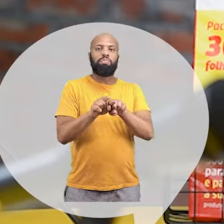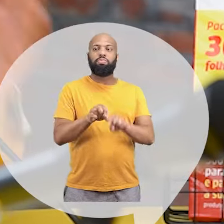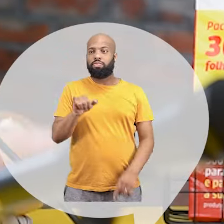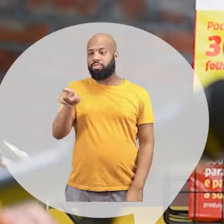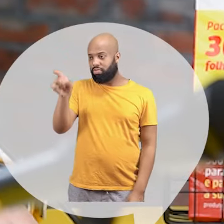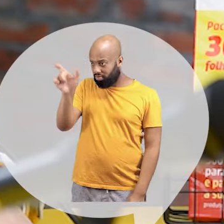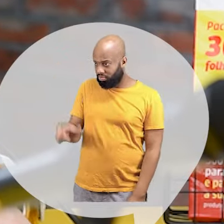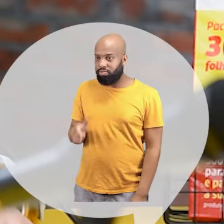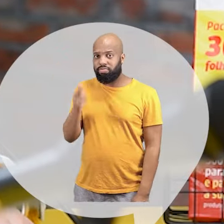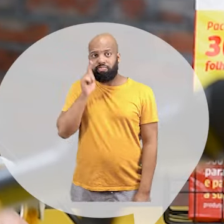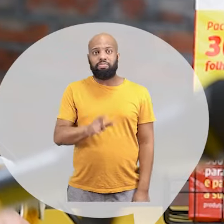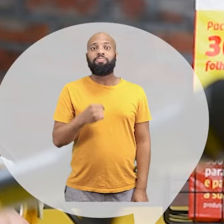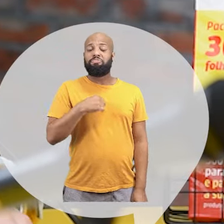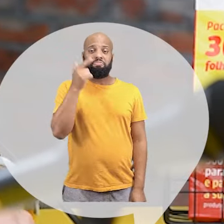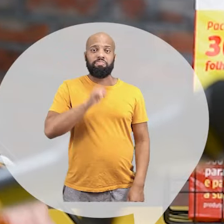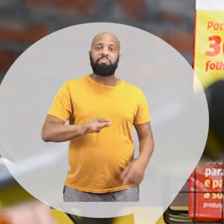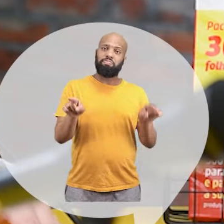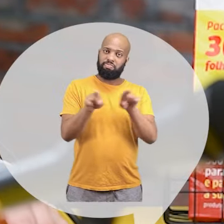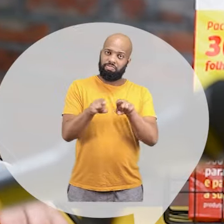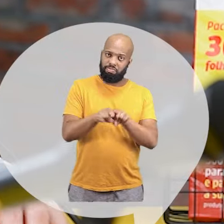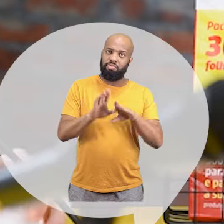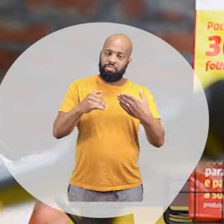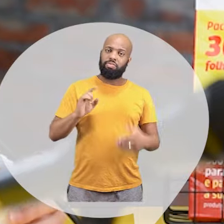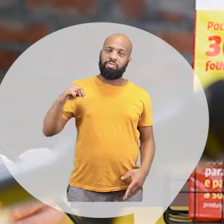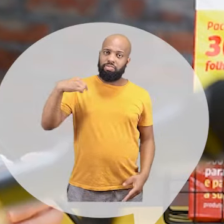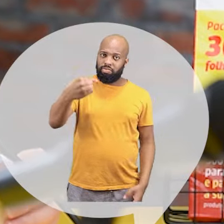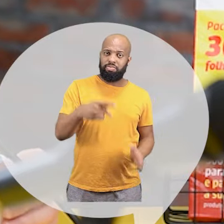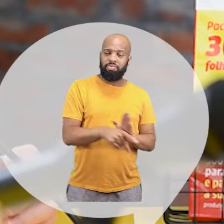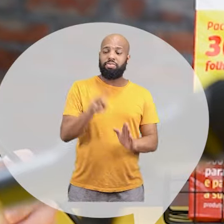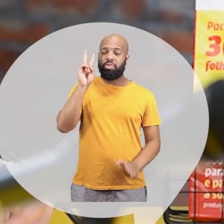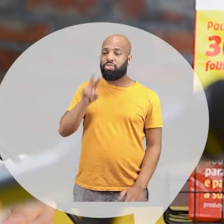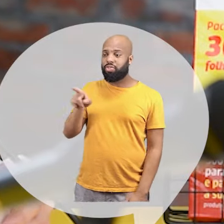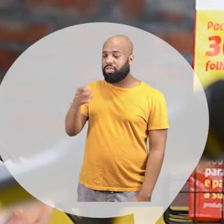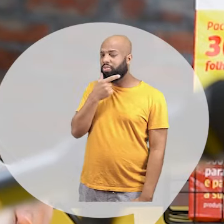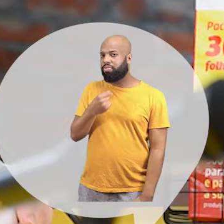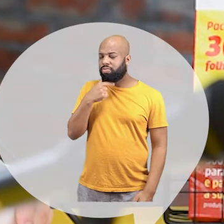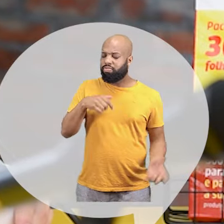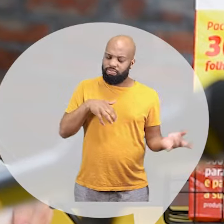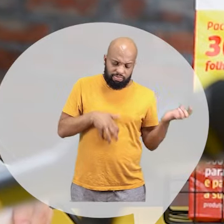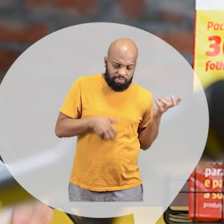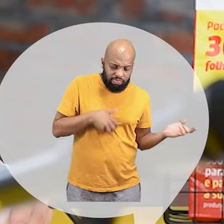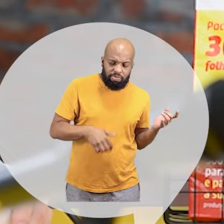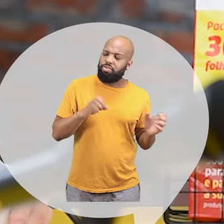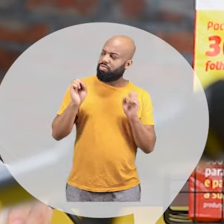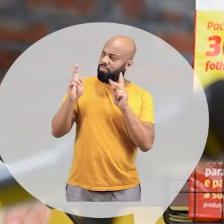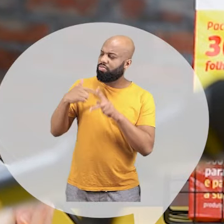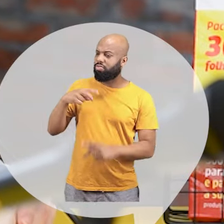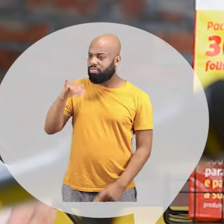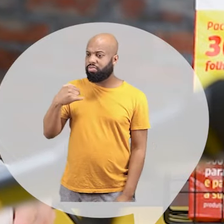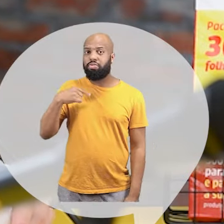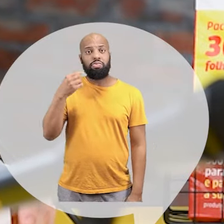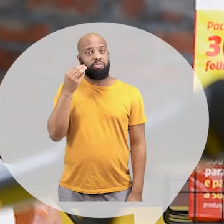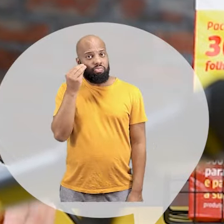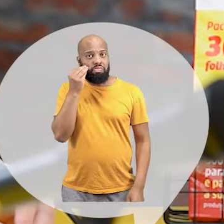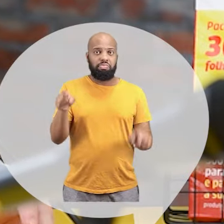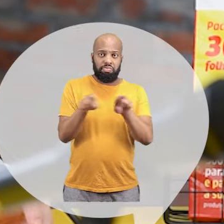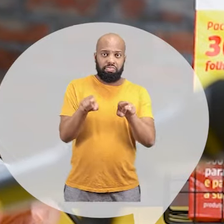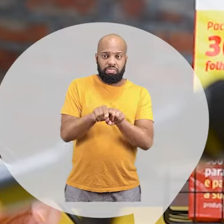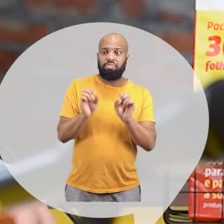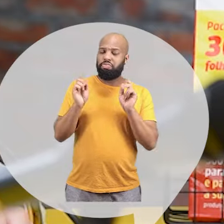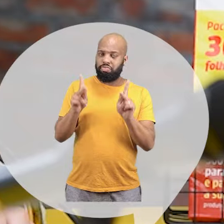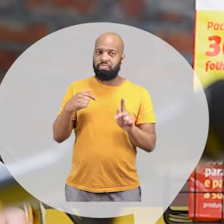eu acho que se esse cara consegue que eu consiga mesmo e daí foi depois de ver esse cara tocando violão que eu falei Caraca tá bom eu acho